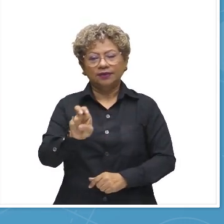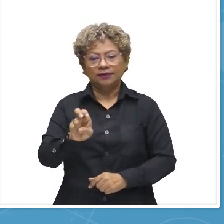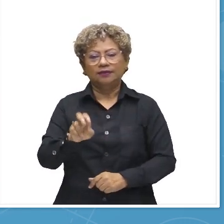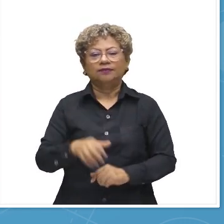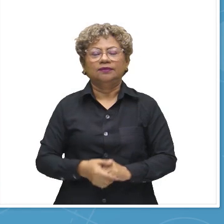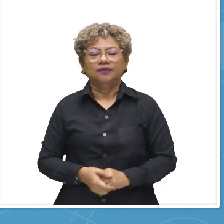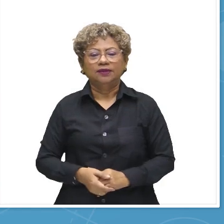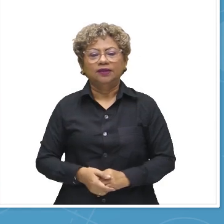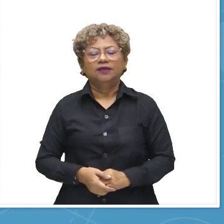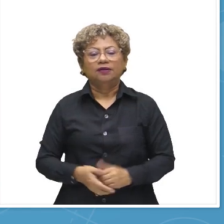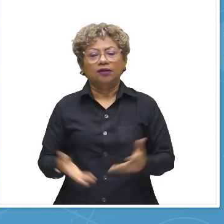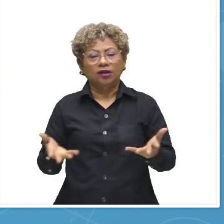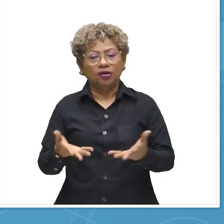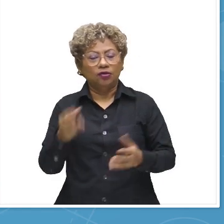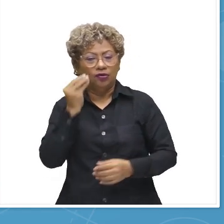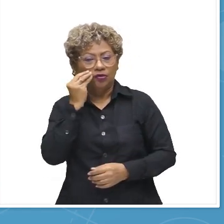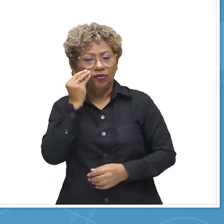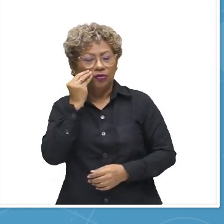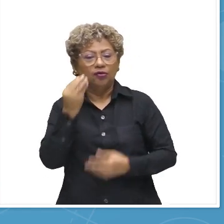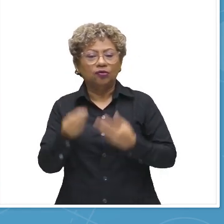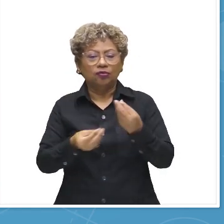6 sobre 5